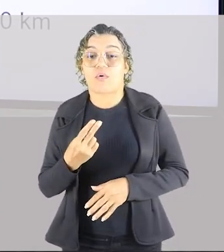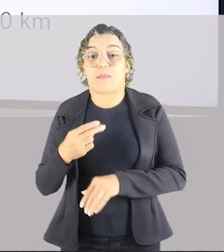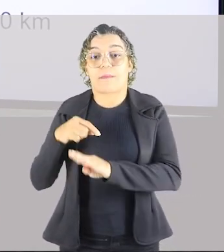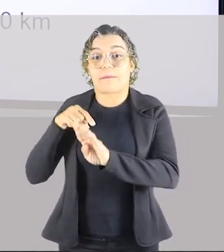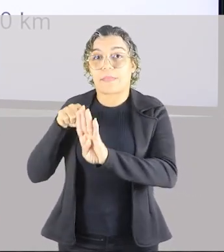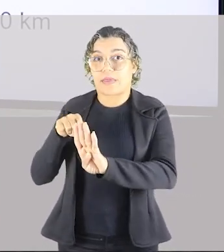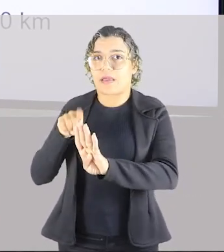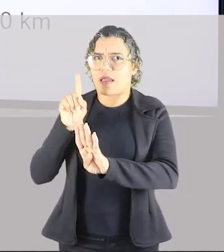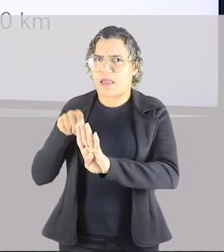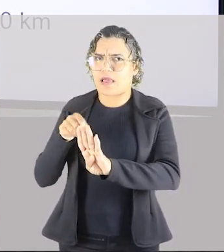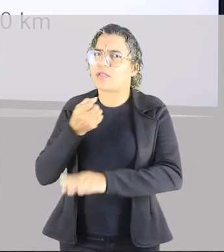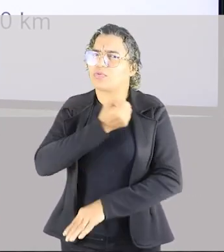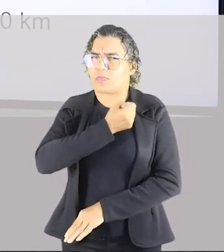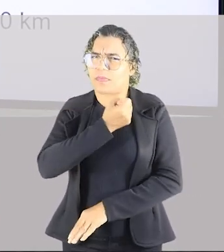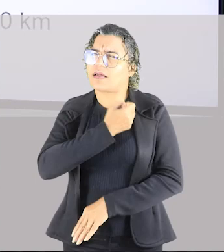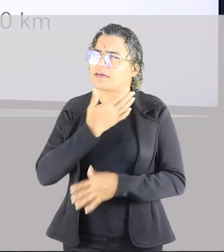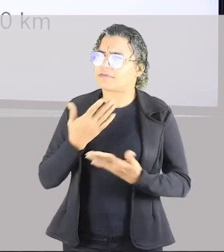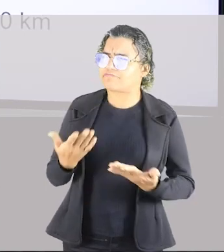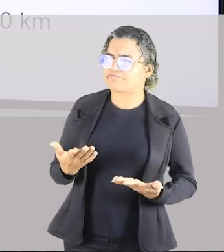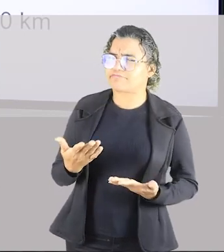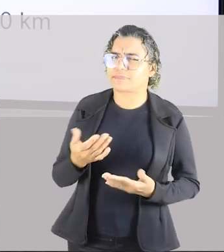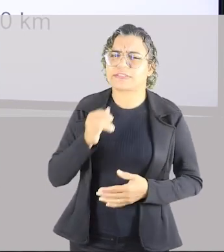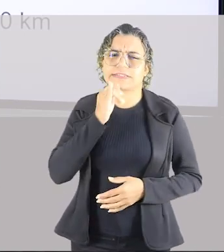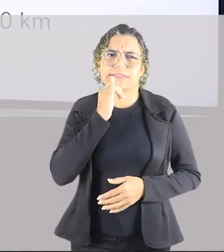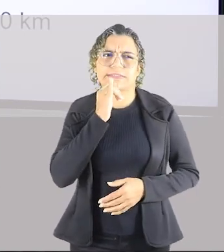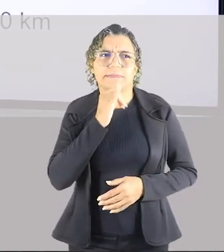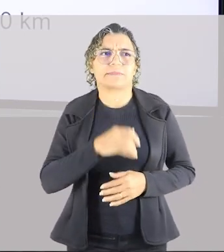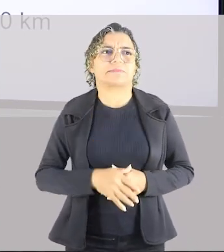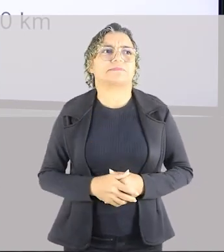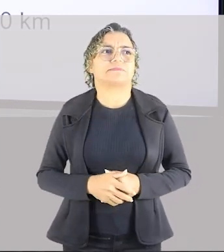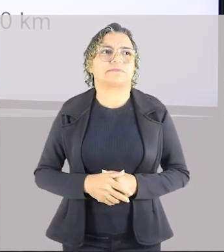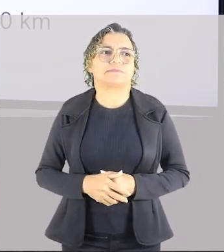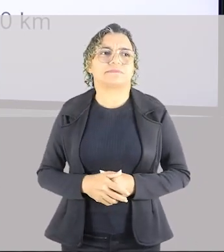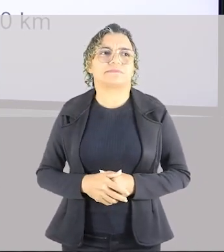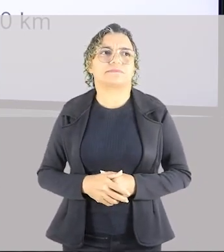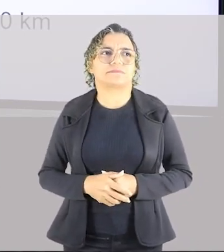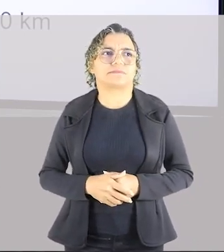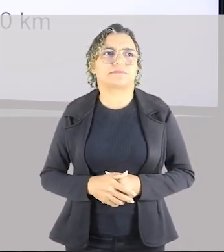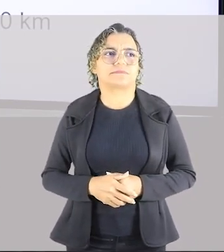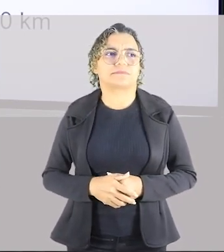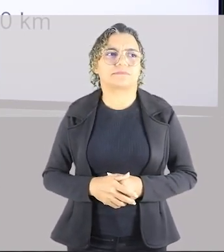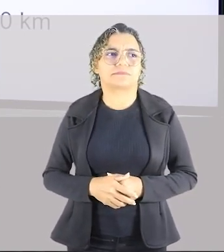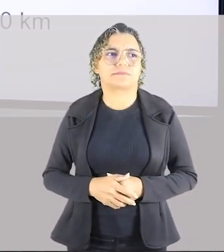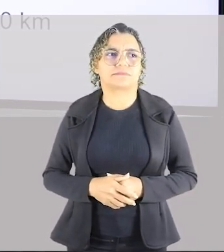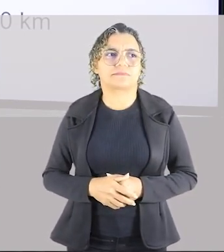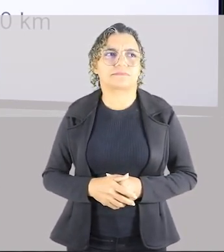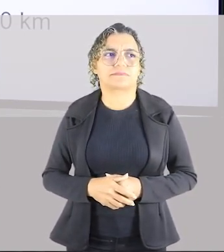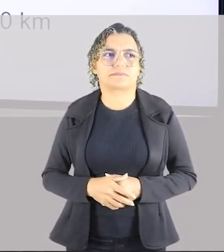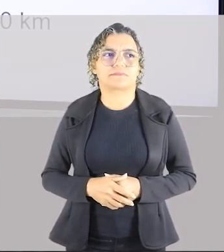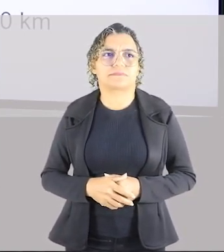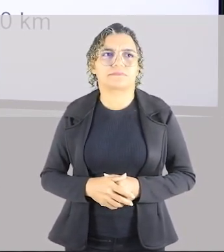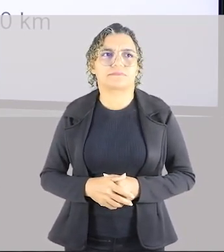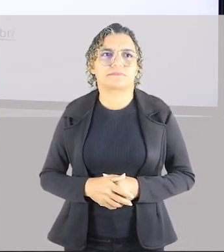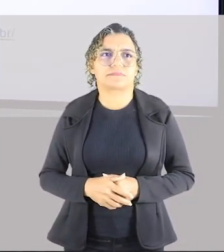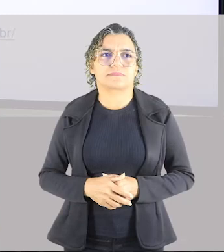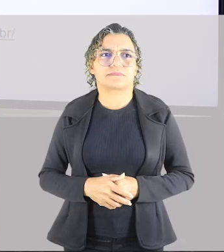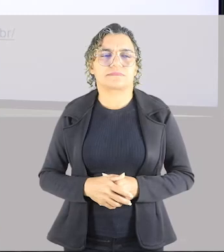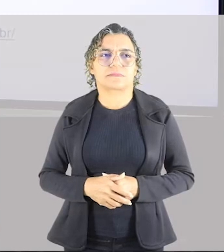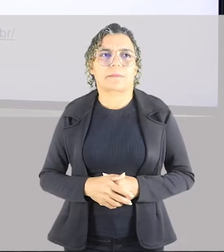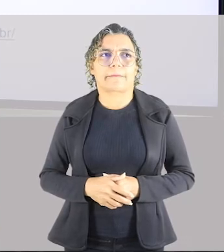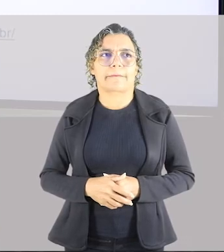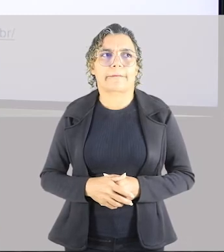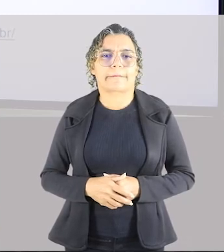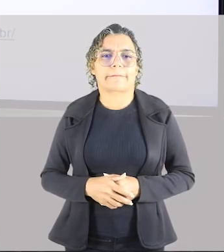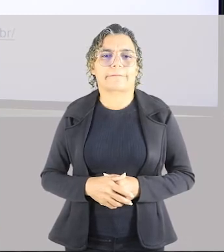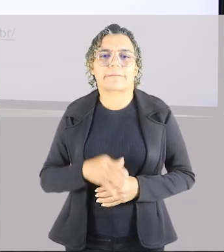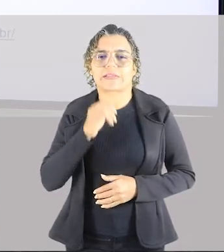tipo numérica. Vamos marcar isso aqui no quadro? Espera aí, vou fazer aqui o seguinte aqui para deixar logo bem claro, para não ter que ficar